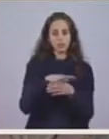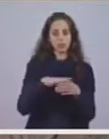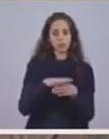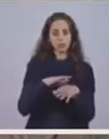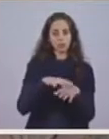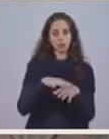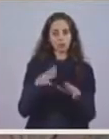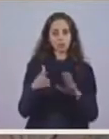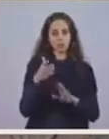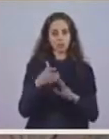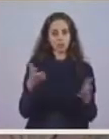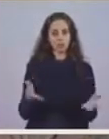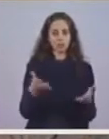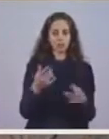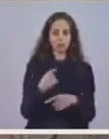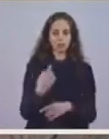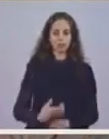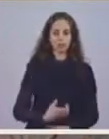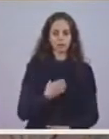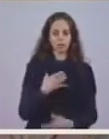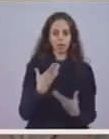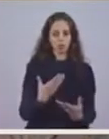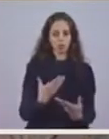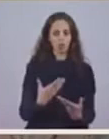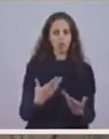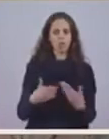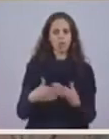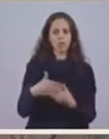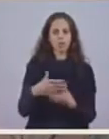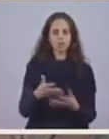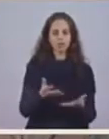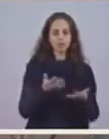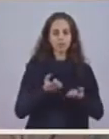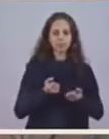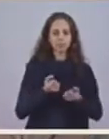desta emergência por que estamos a passar, vamos